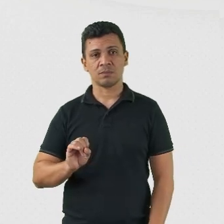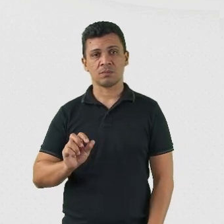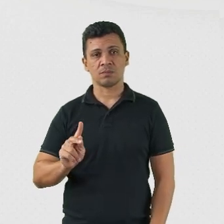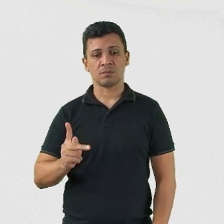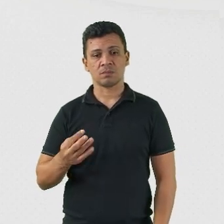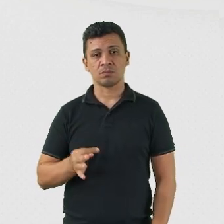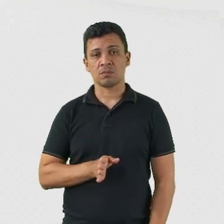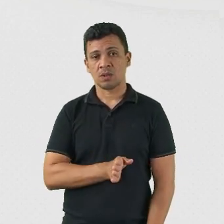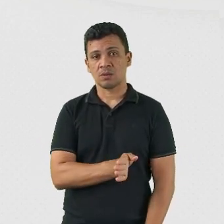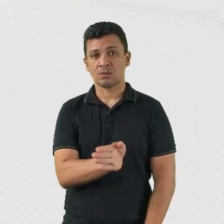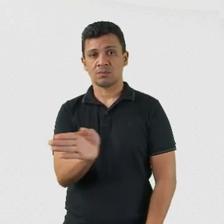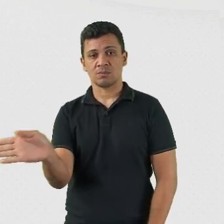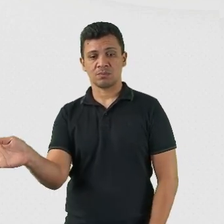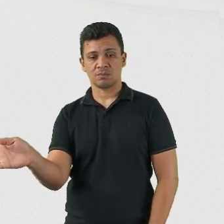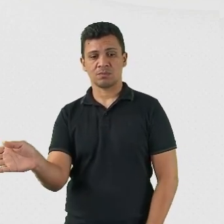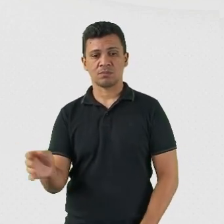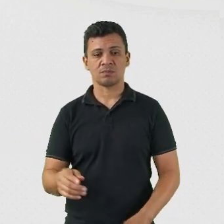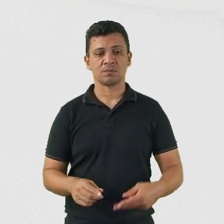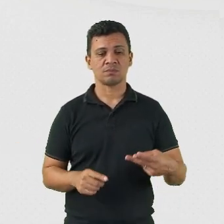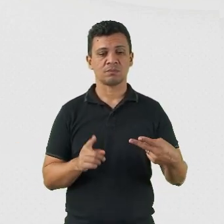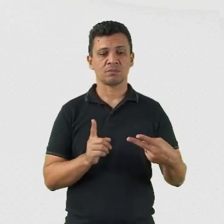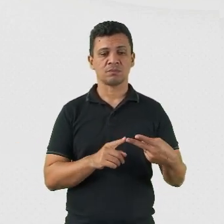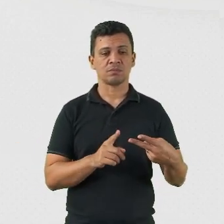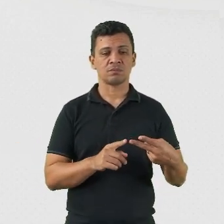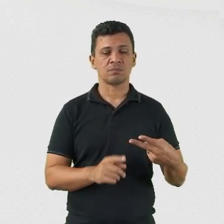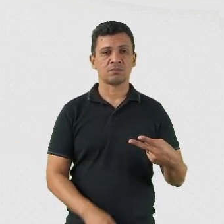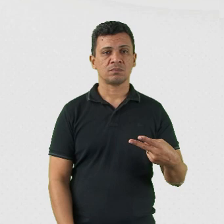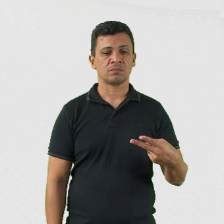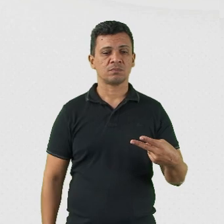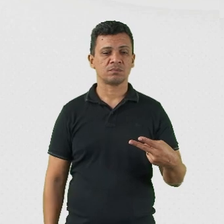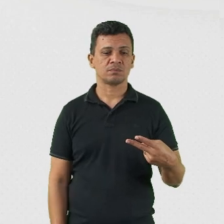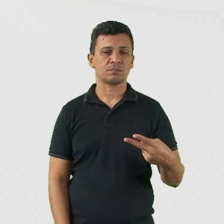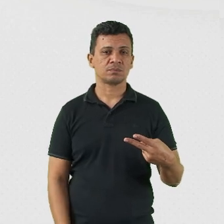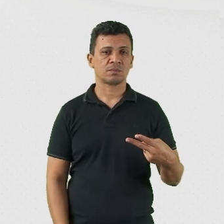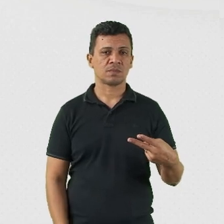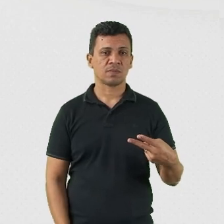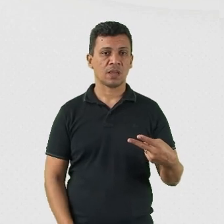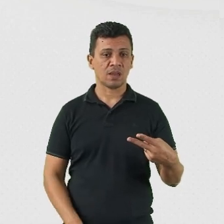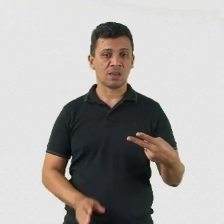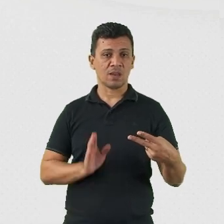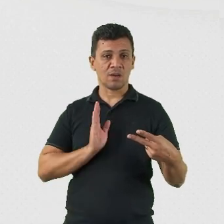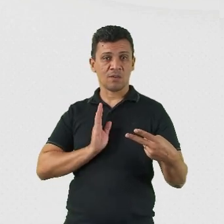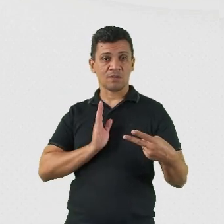Go straight ahead. Straight quer dizer reto, ahead, em